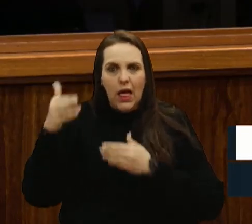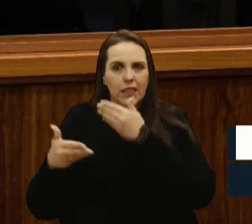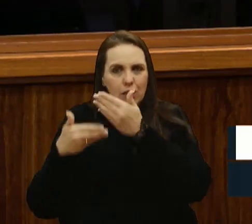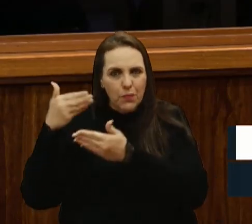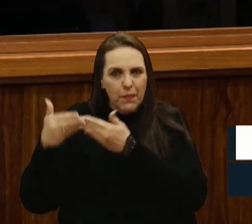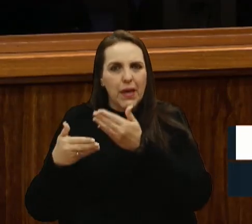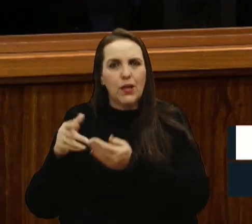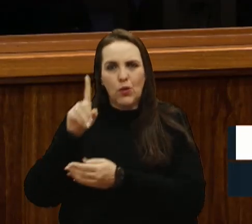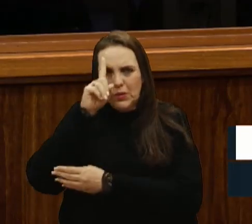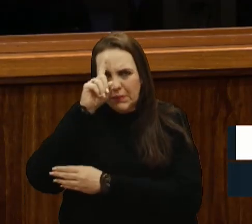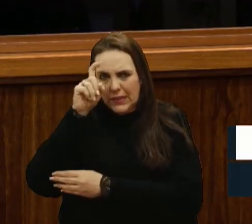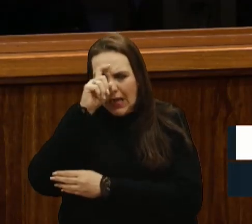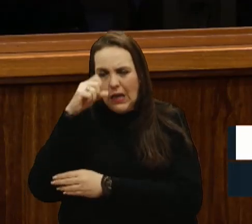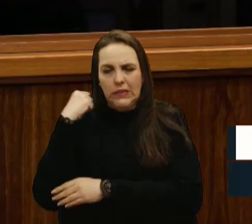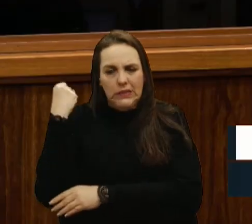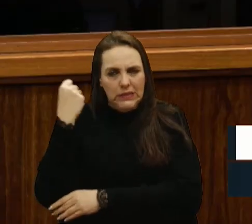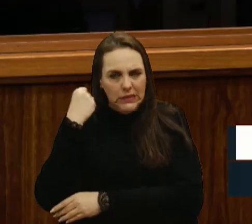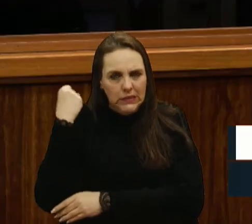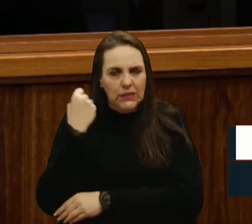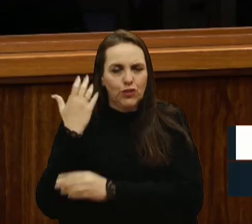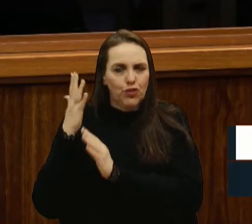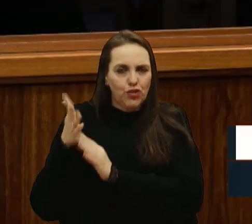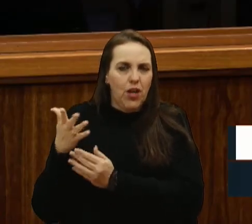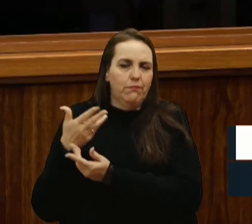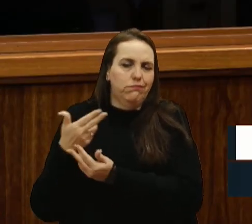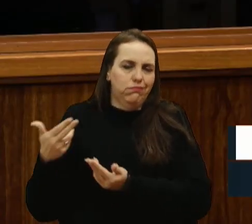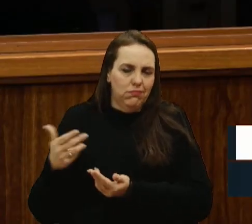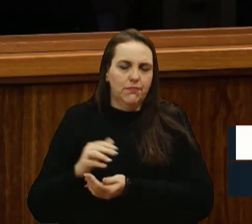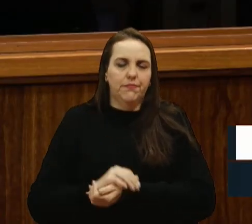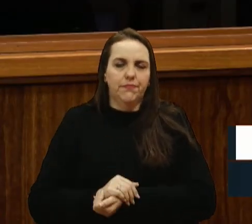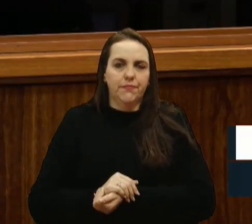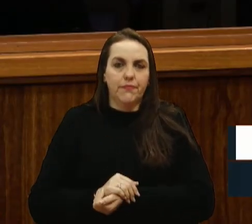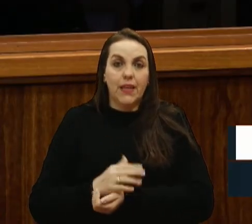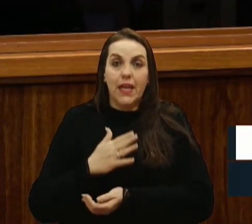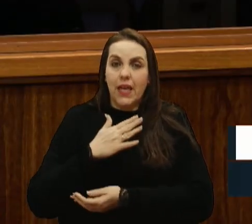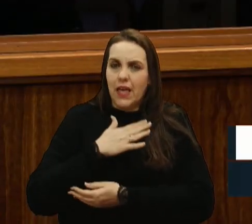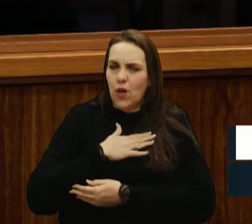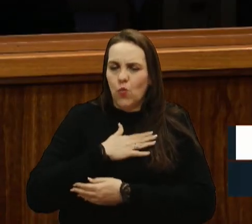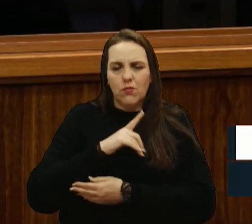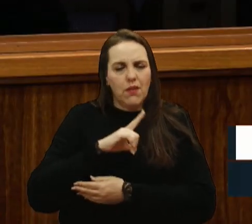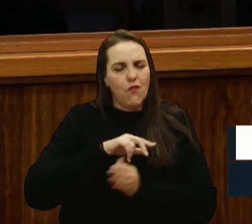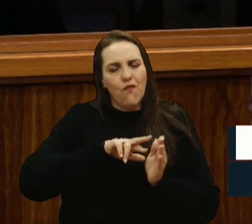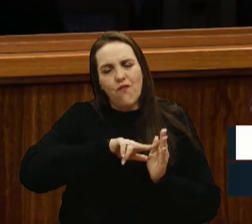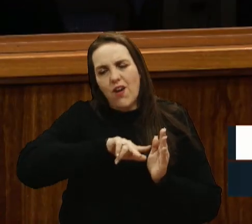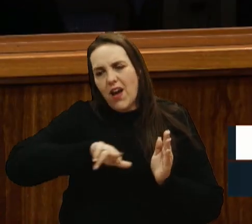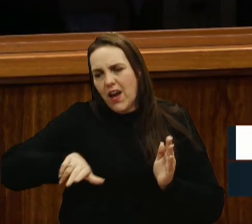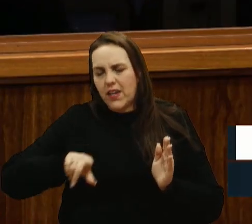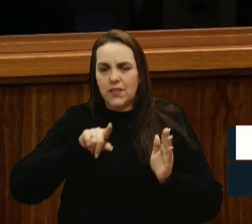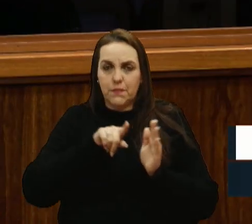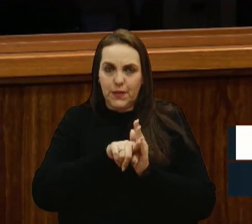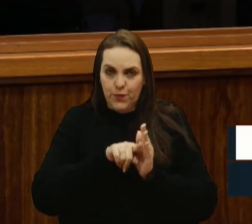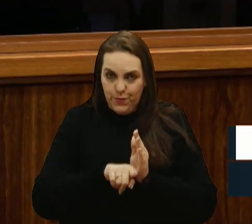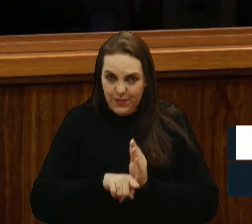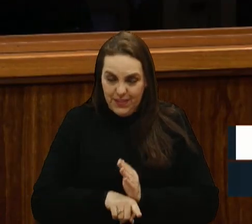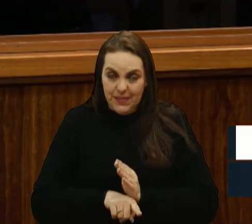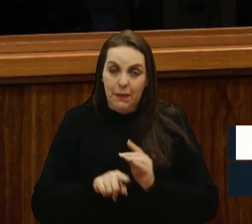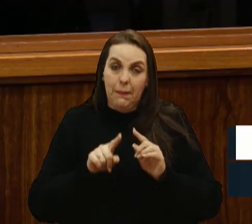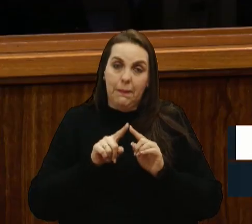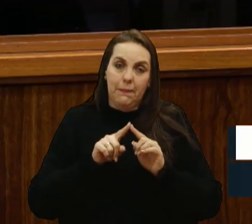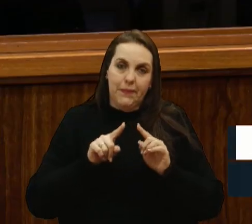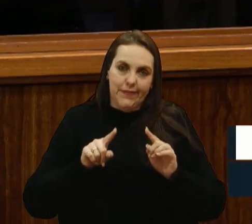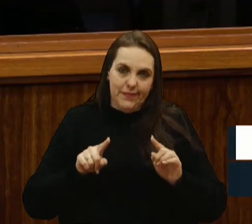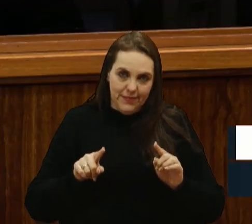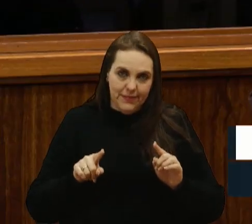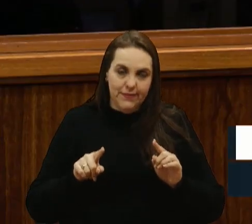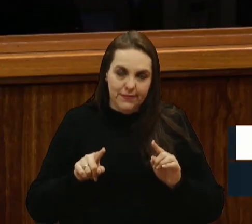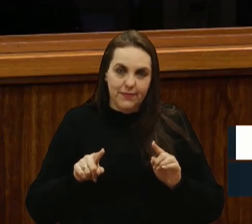que daí a tragédia já está feita, enfim. Eu teria vários questionamentos,